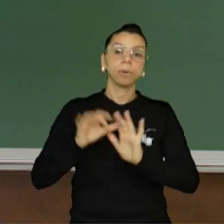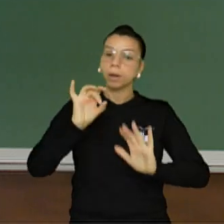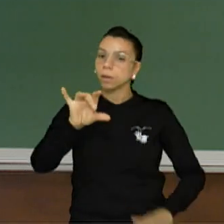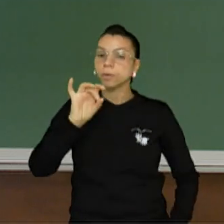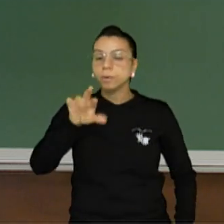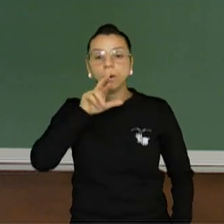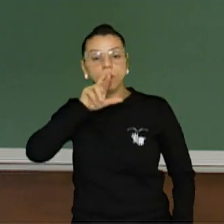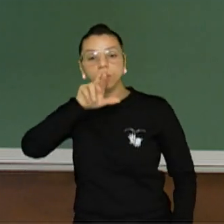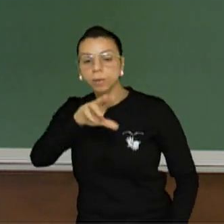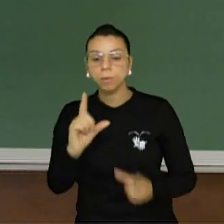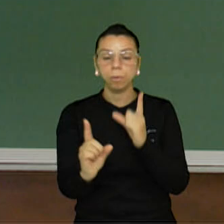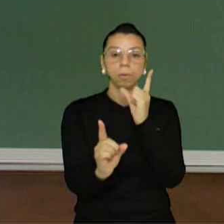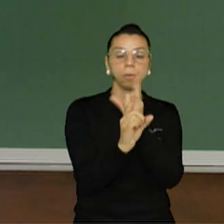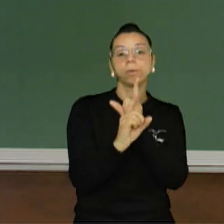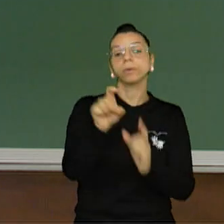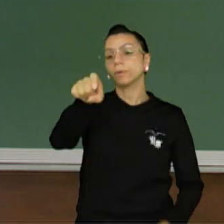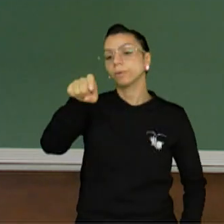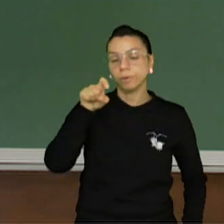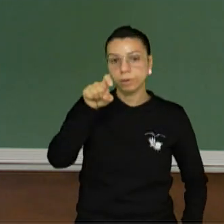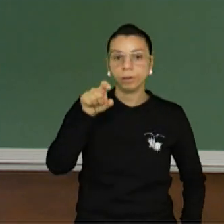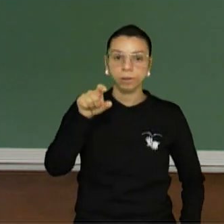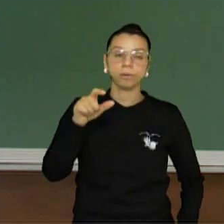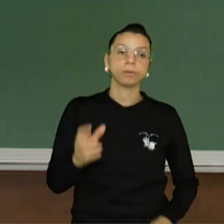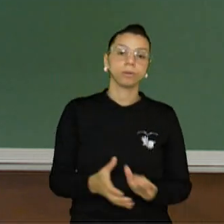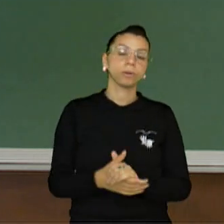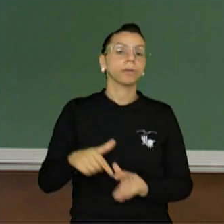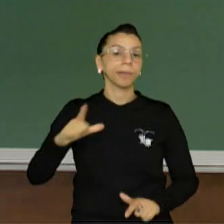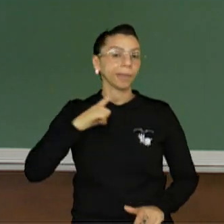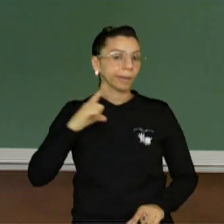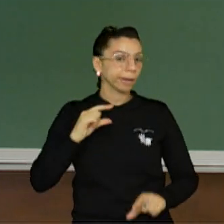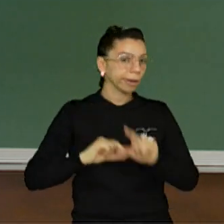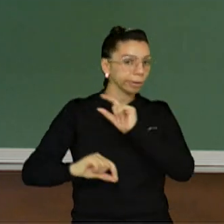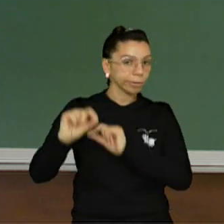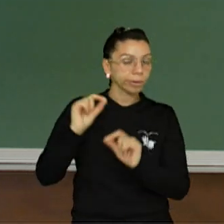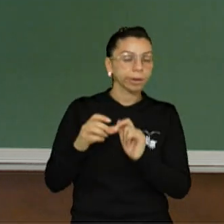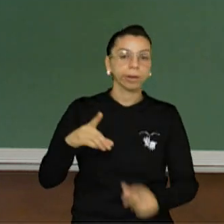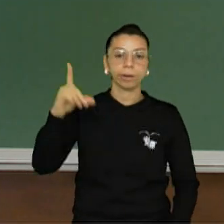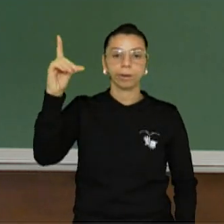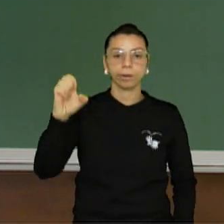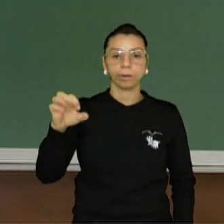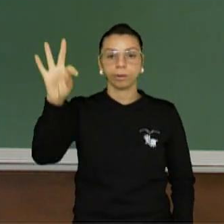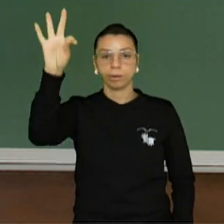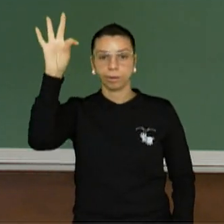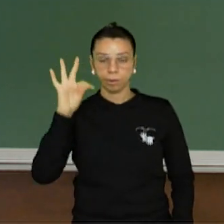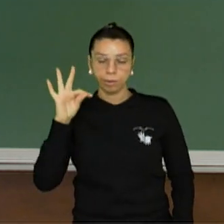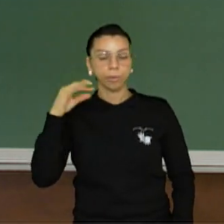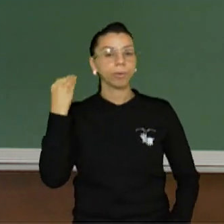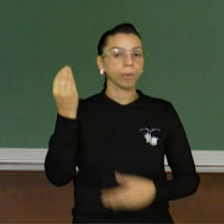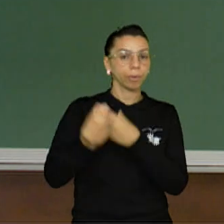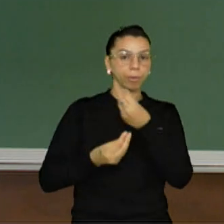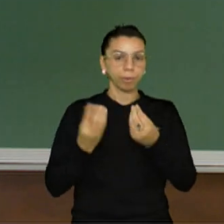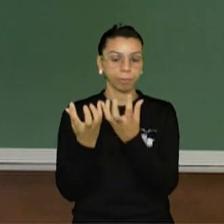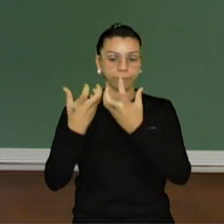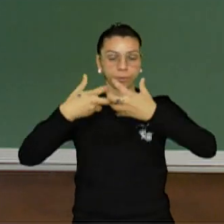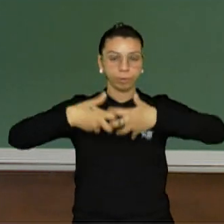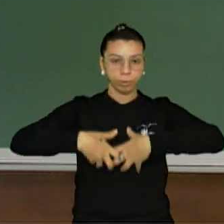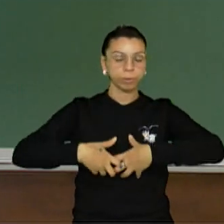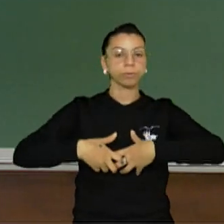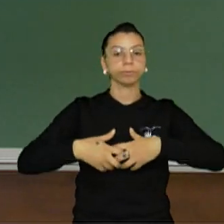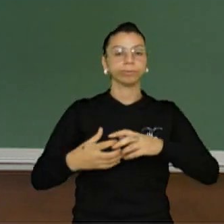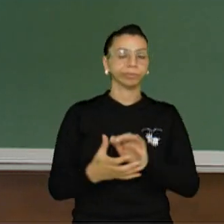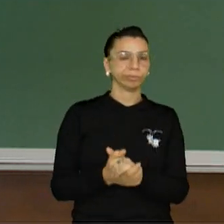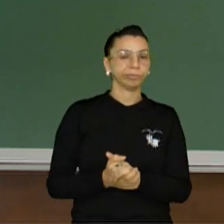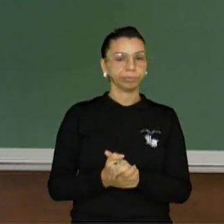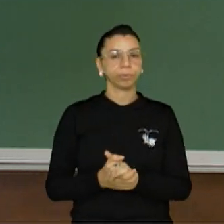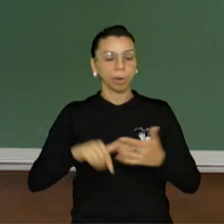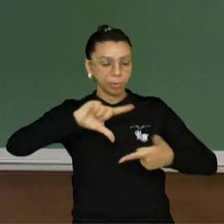Ai, acha o X. Então, eu coloquei aqui, ó, a aplicação do determinante de ordem 3 em geometria analítica.